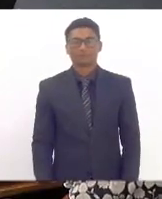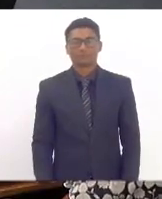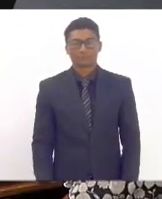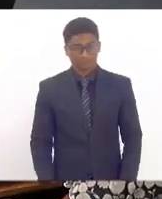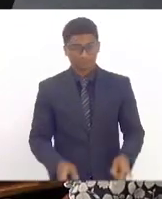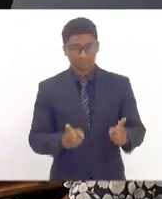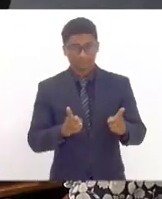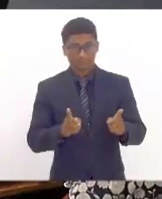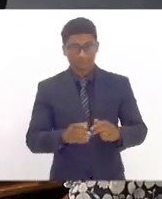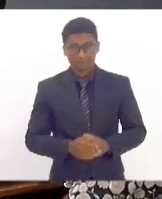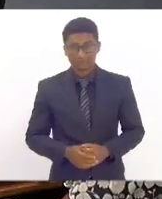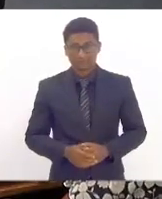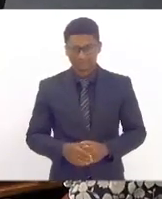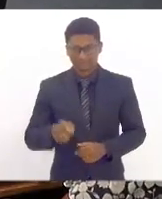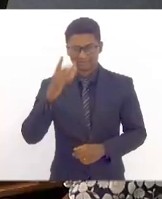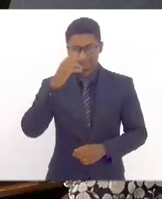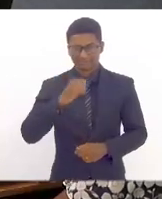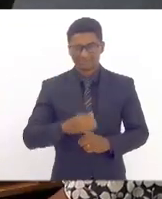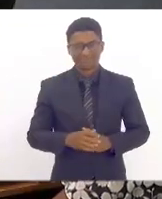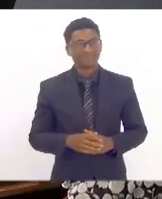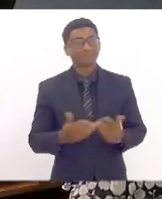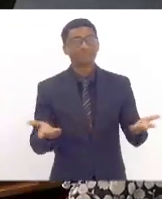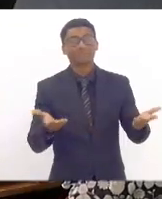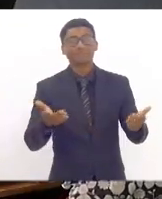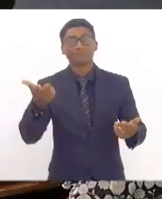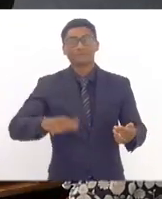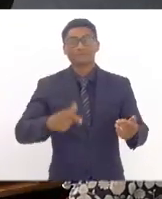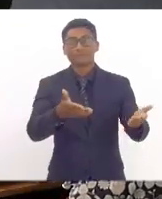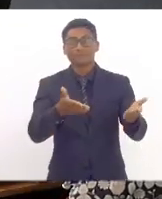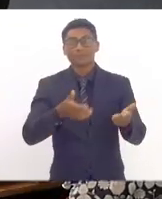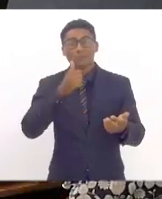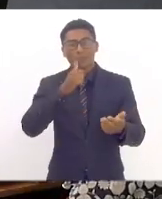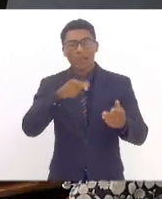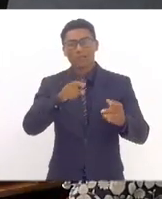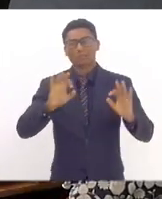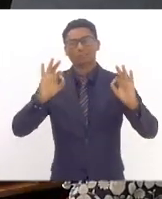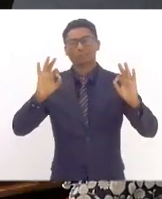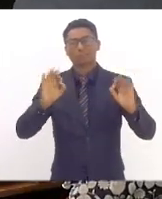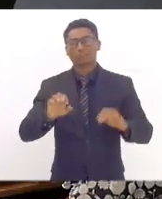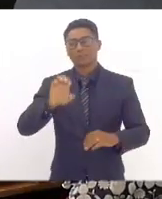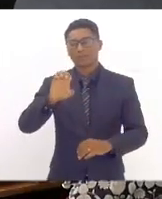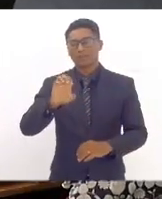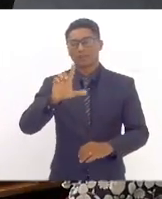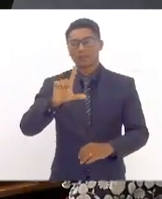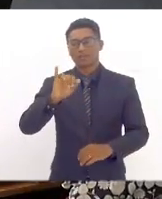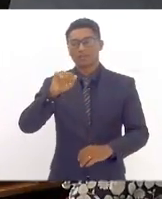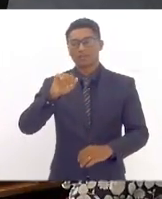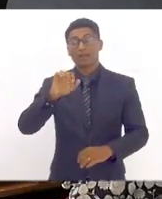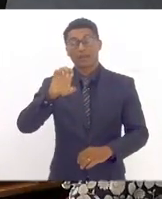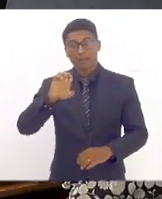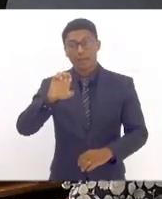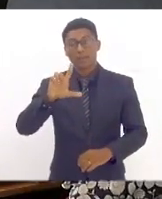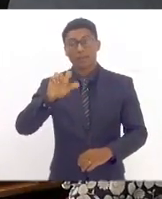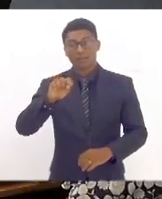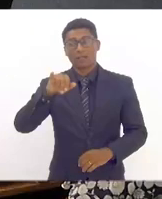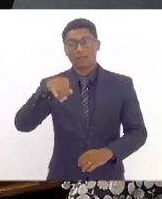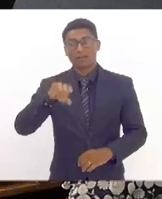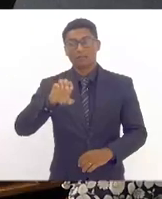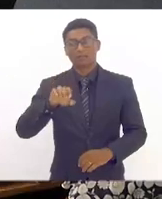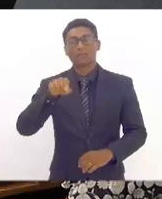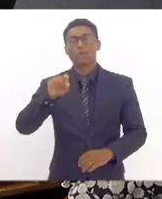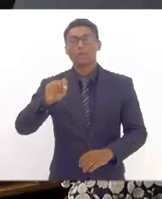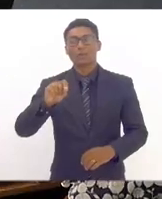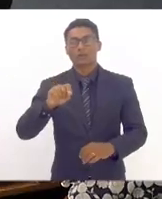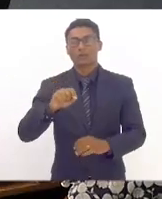pode ir você tá tão bonita Então queria chamar mais uma mulher elegante Eliane Elaine Rosa empreendedora